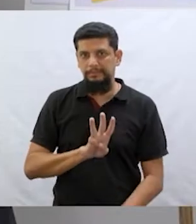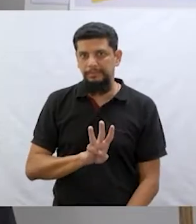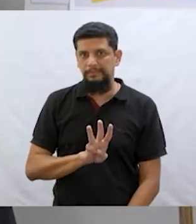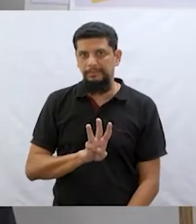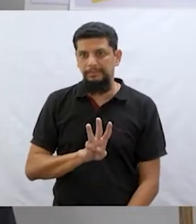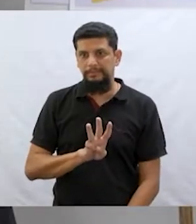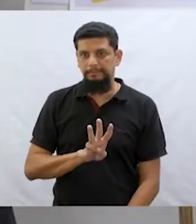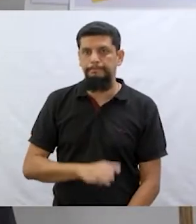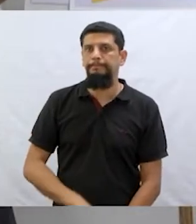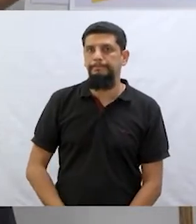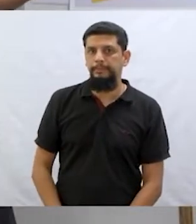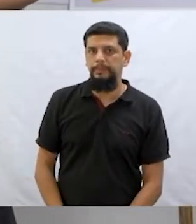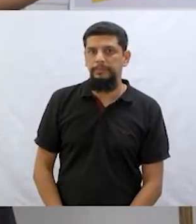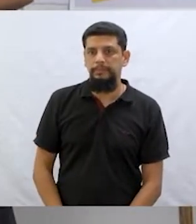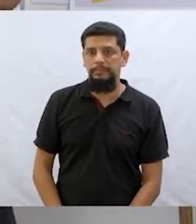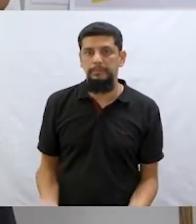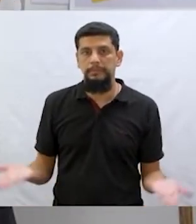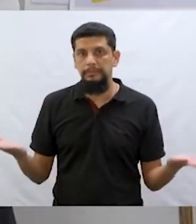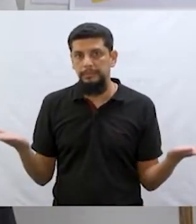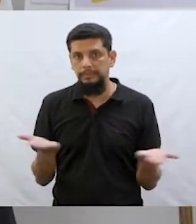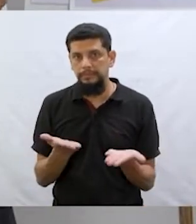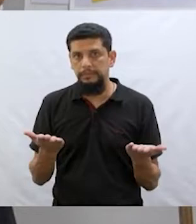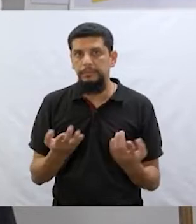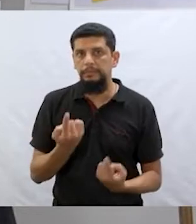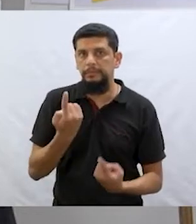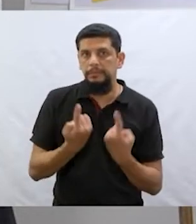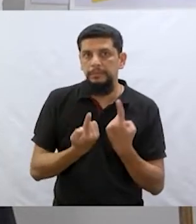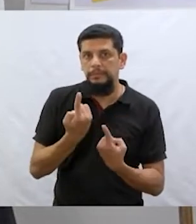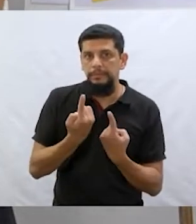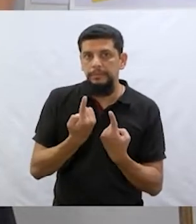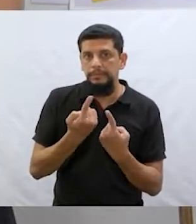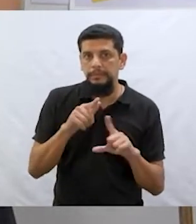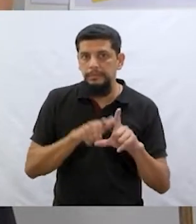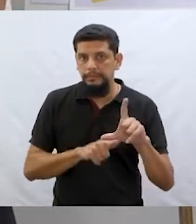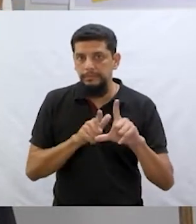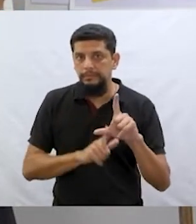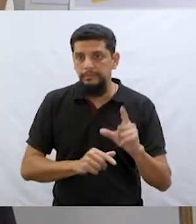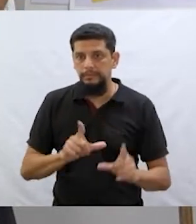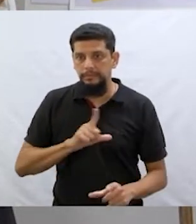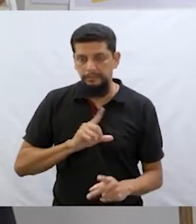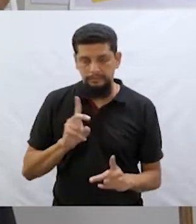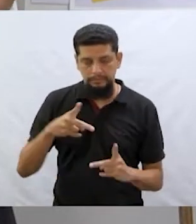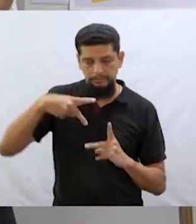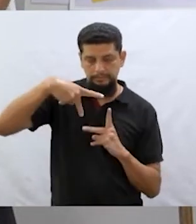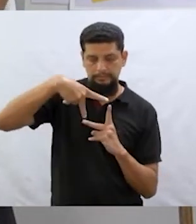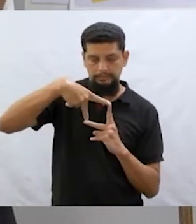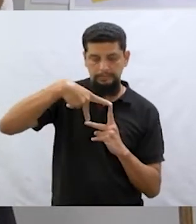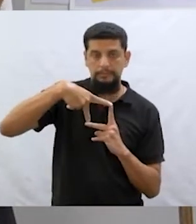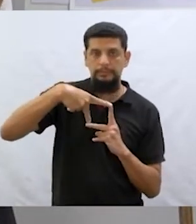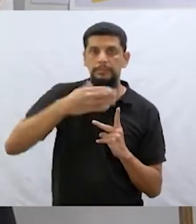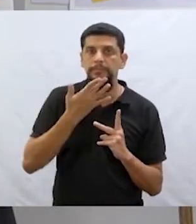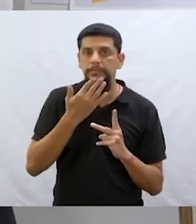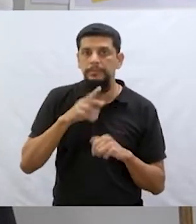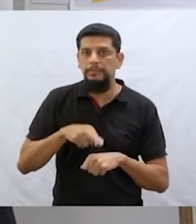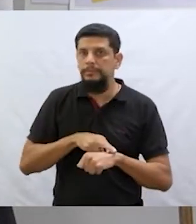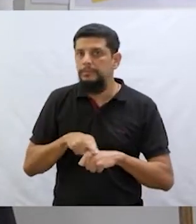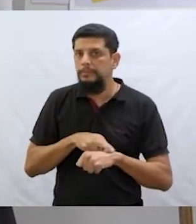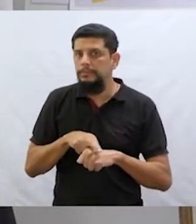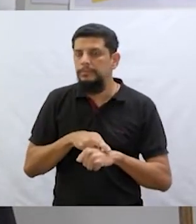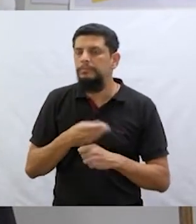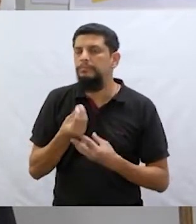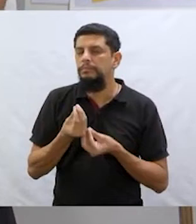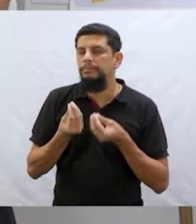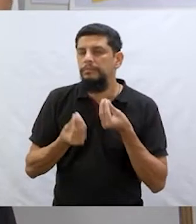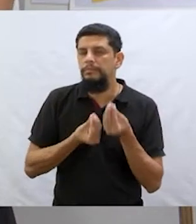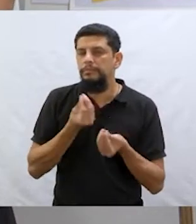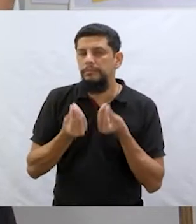W. Essa é a letra W. E agora, qual será a letra que tem que aparecer nesse quadradinho roxo? Como é mesmo o